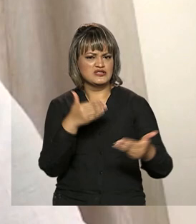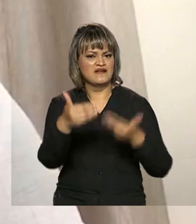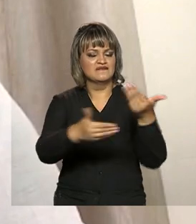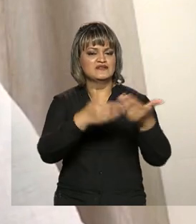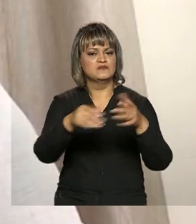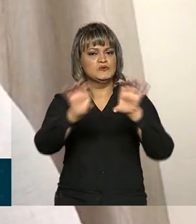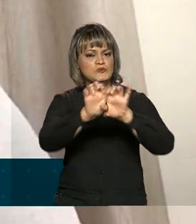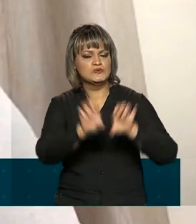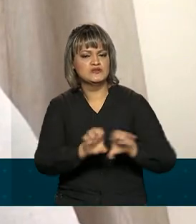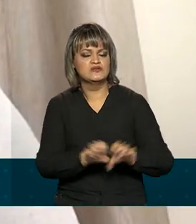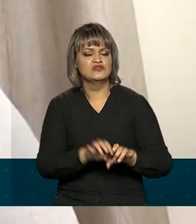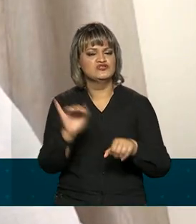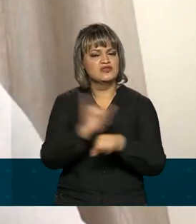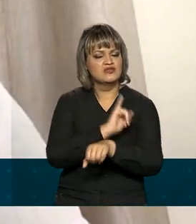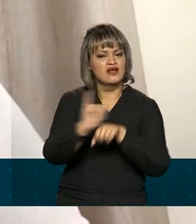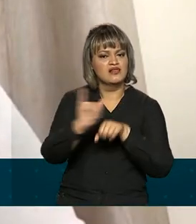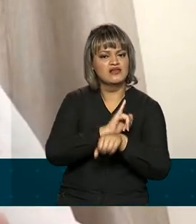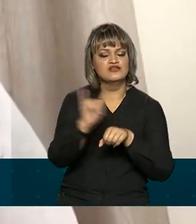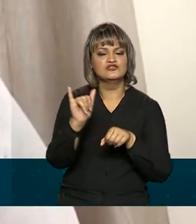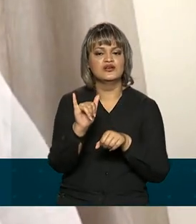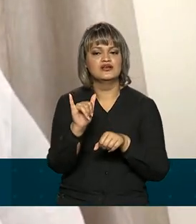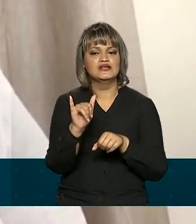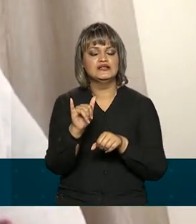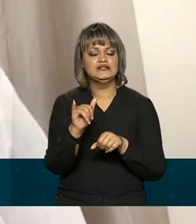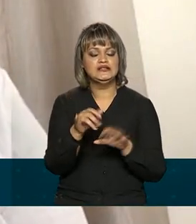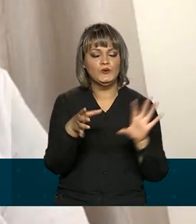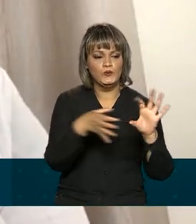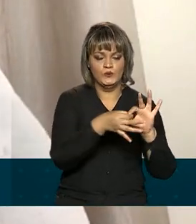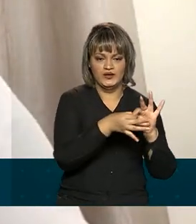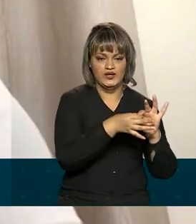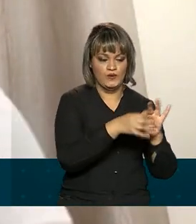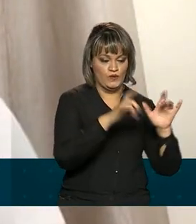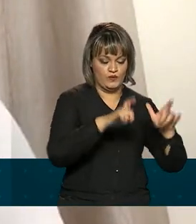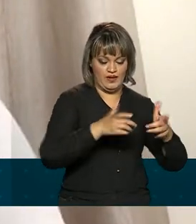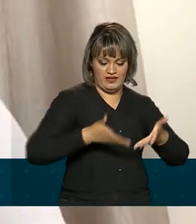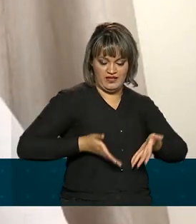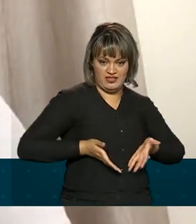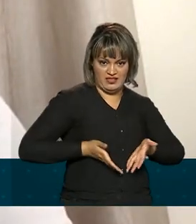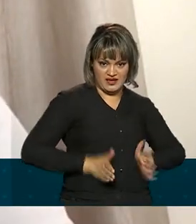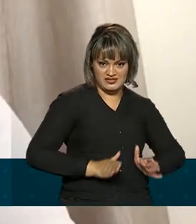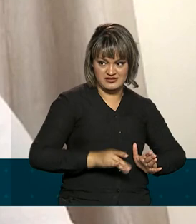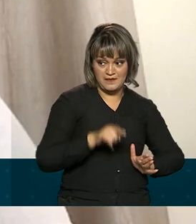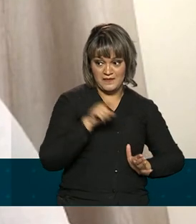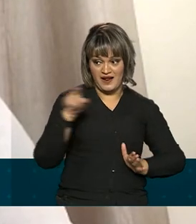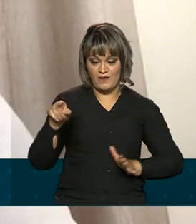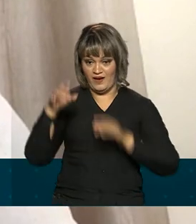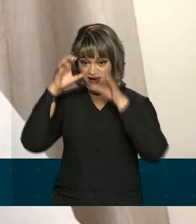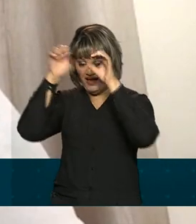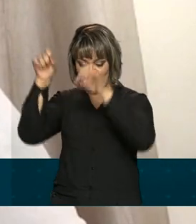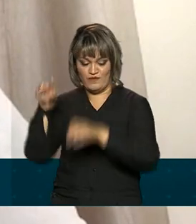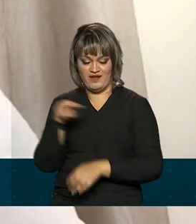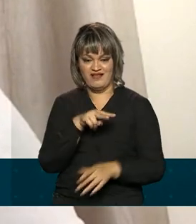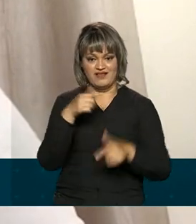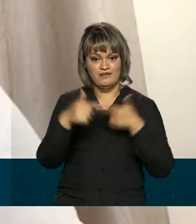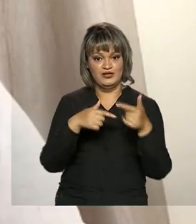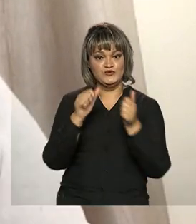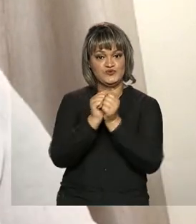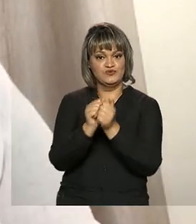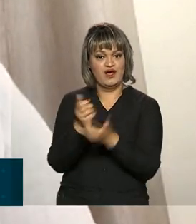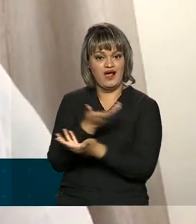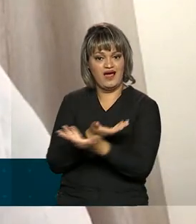estruturação de uma estratégia que interliga maternidades a cartórios através de uma